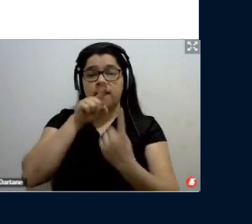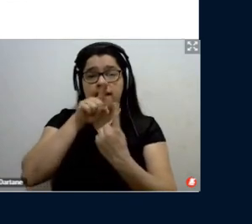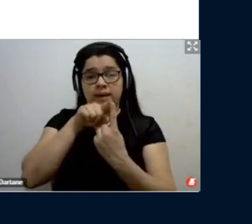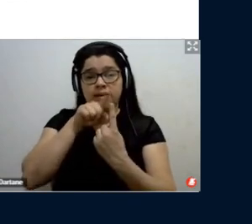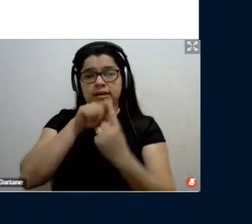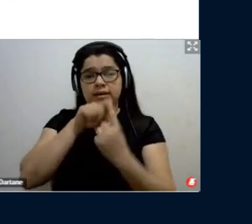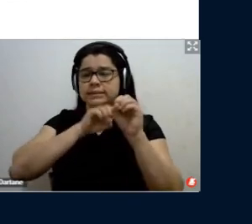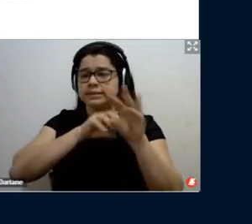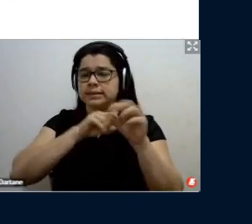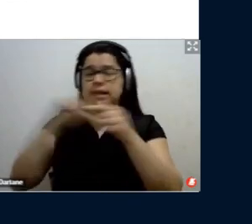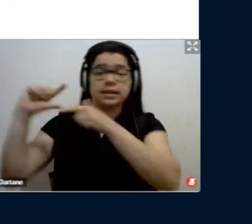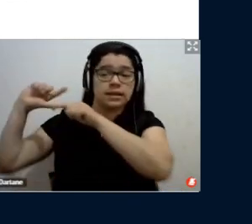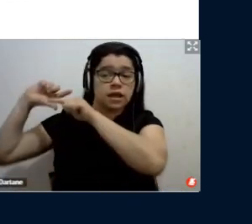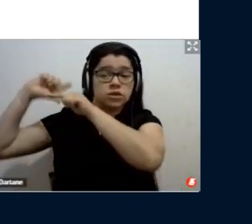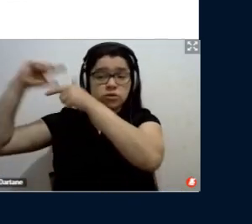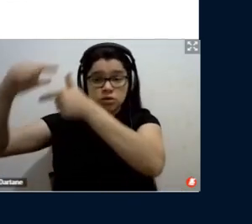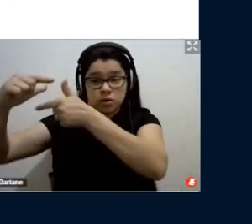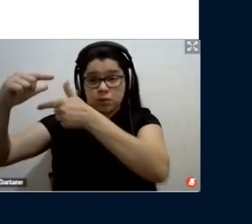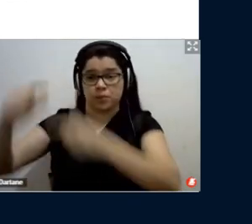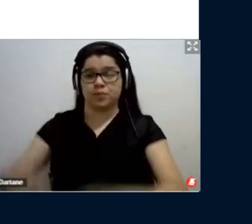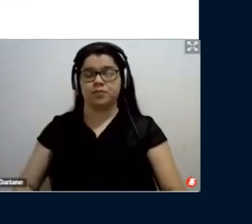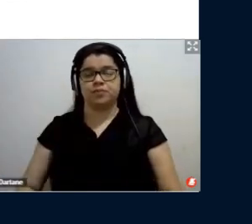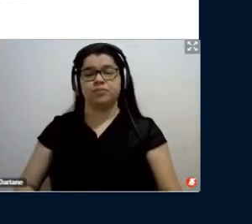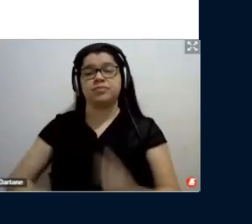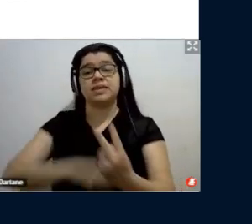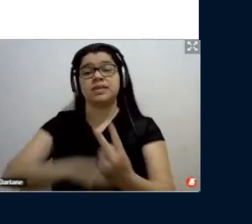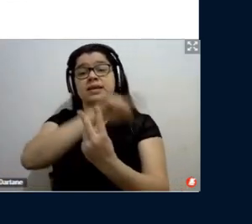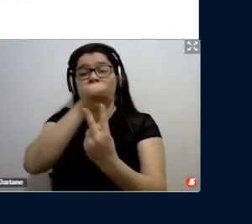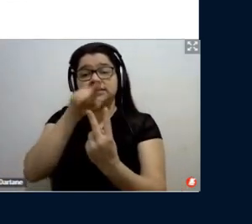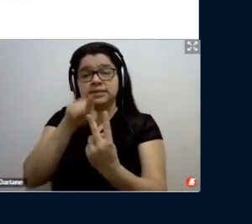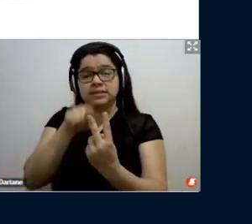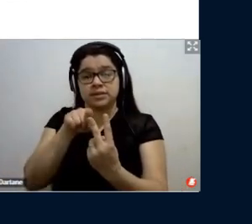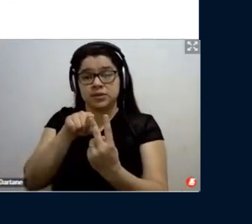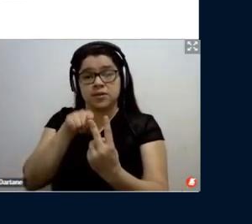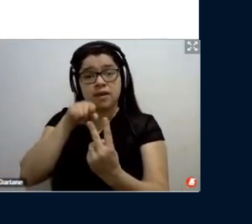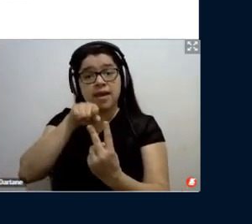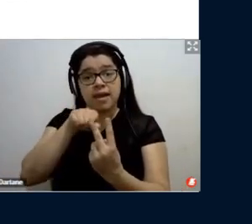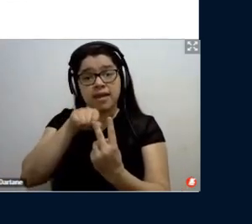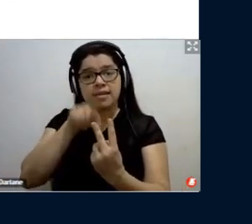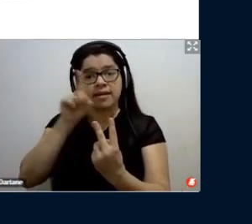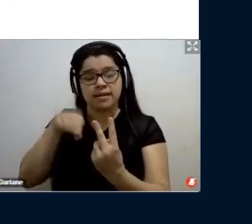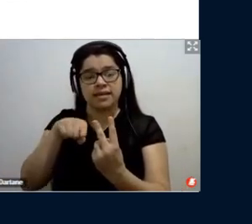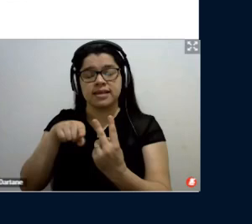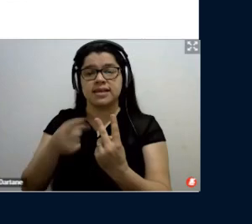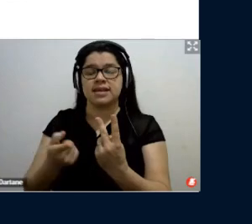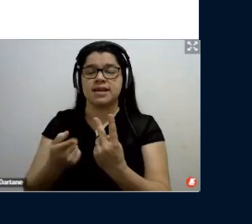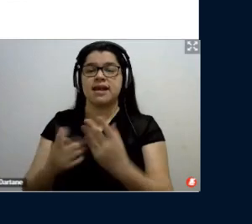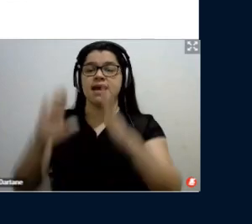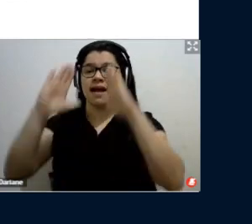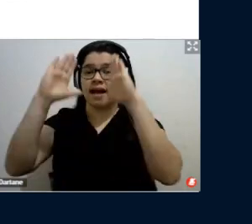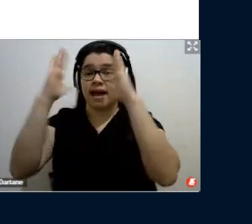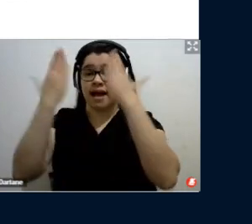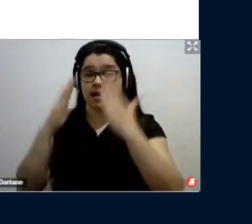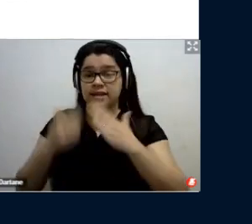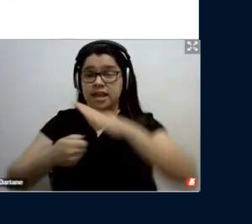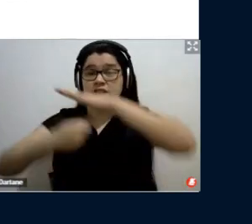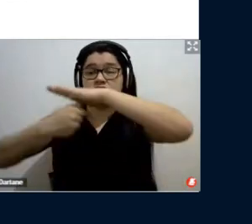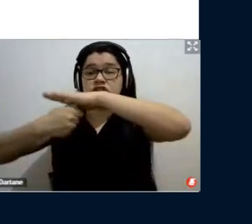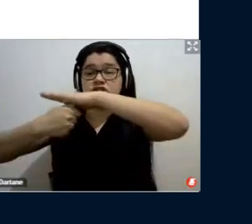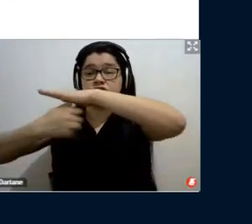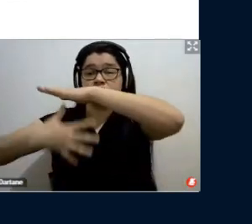O outro tipo de análise é conhecido como análise gerativa.